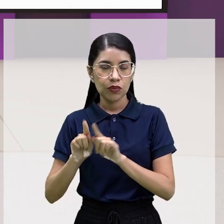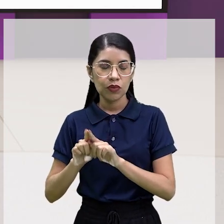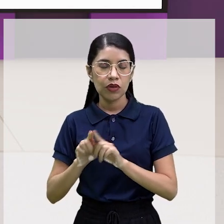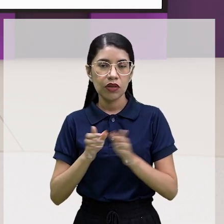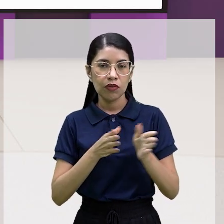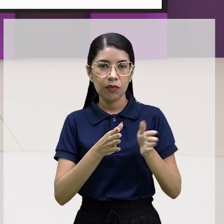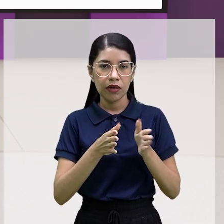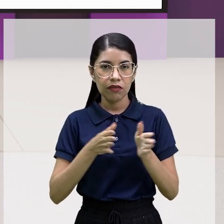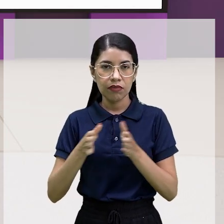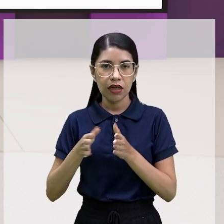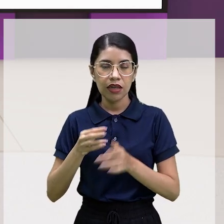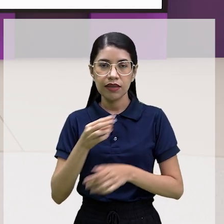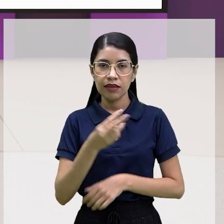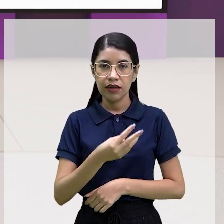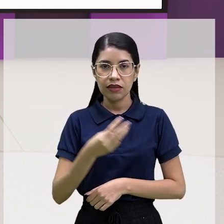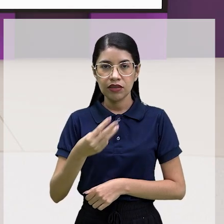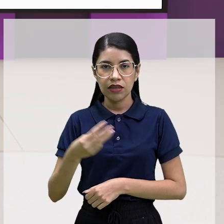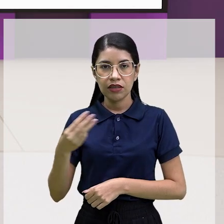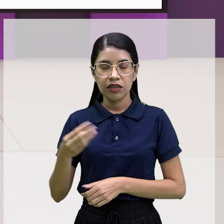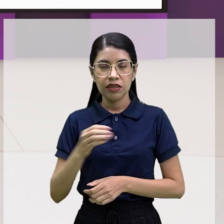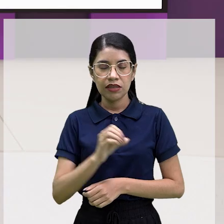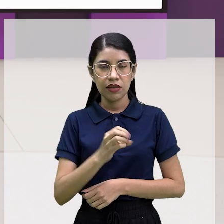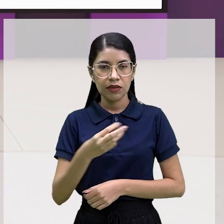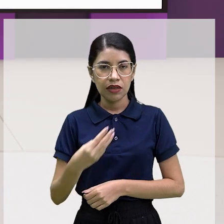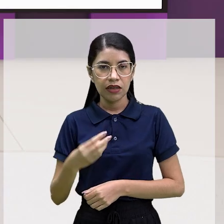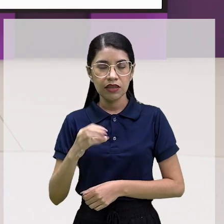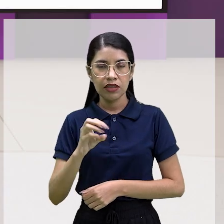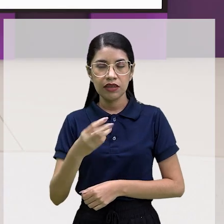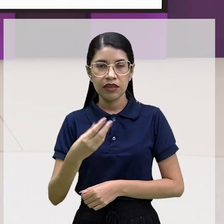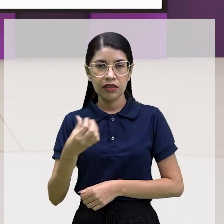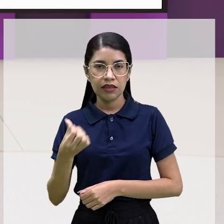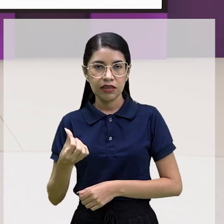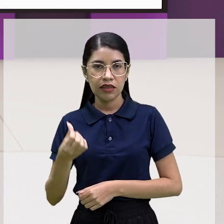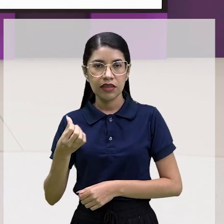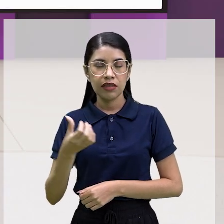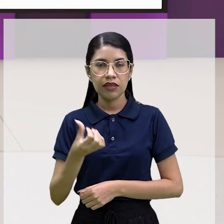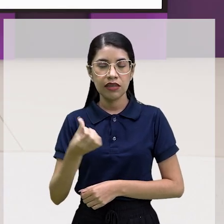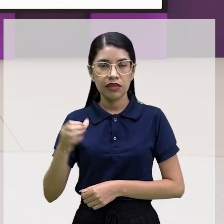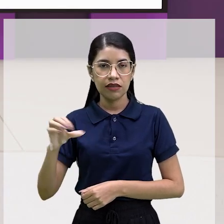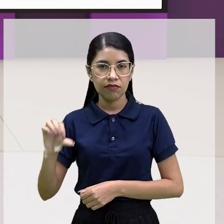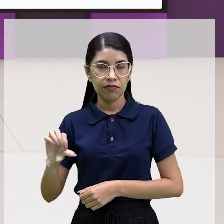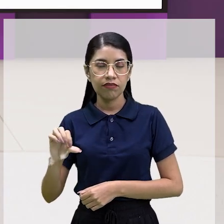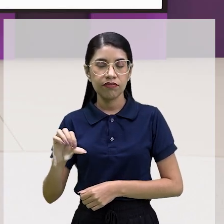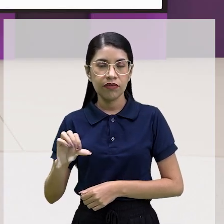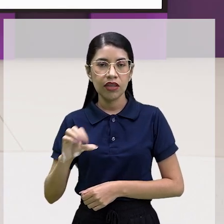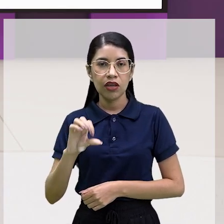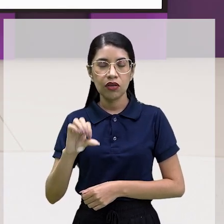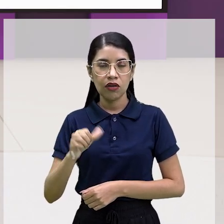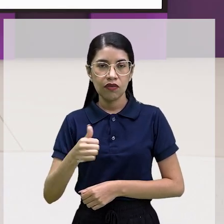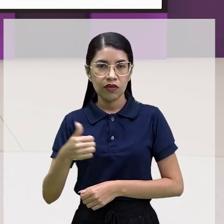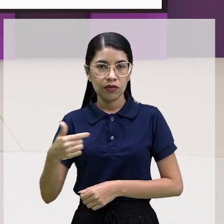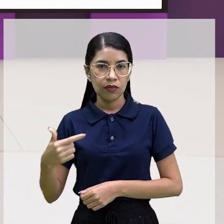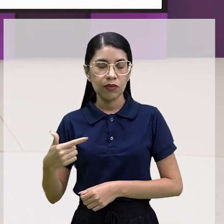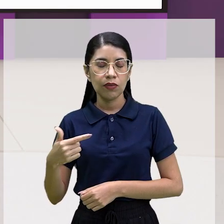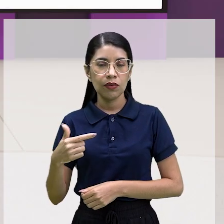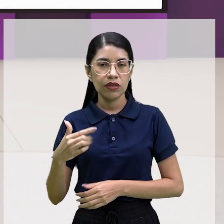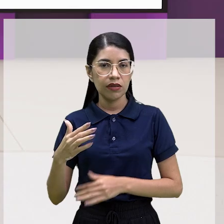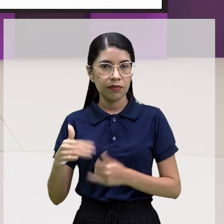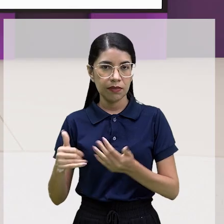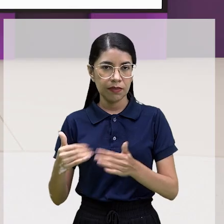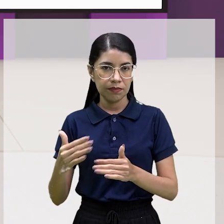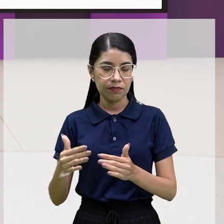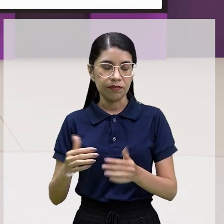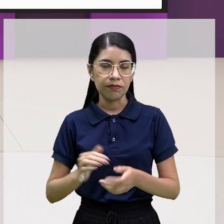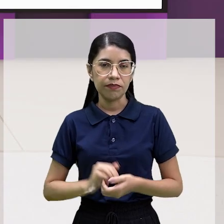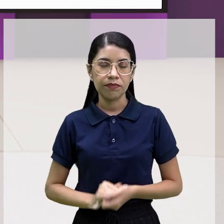vão sempre de 3 em 3, de 0 a 3, de 3 a 6, de 6 a 9, de 9 a 12 e de 12